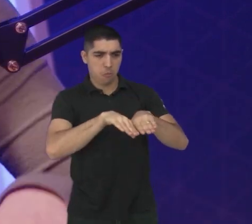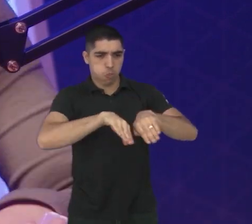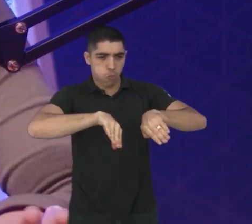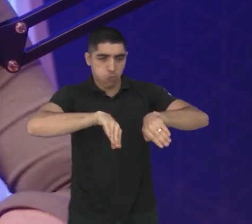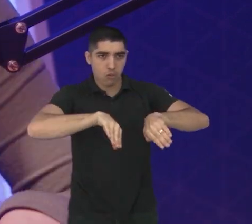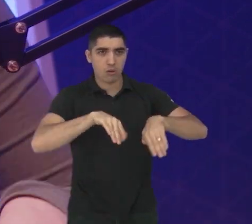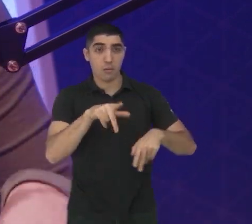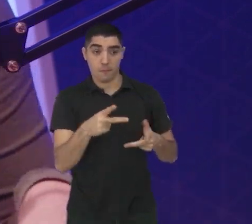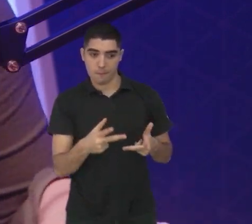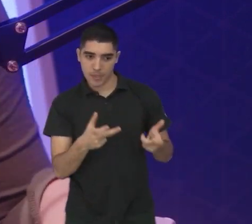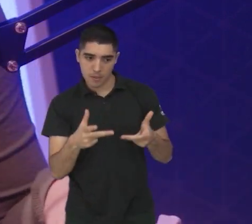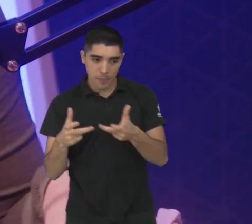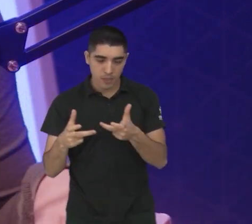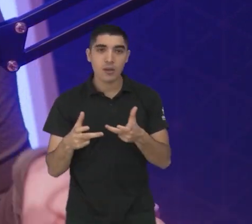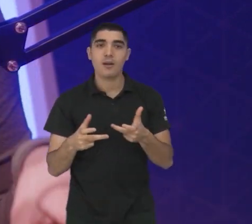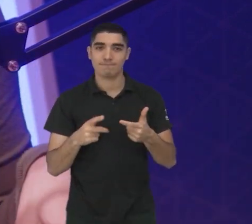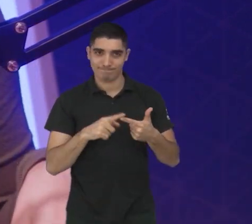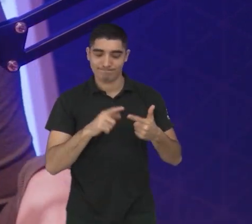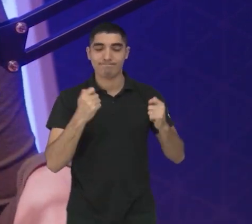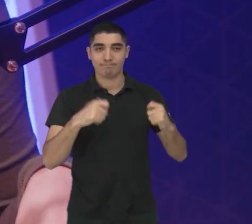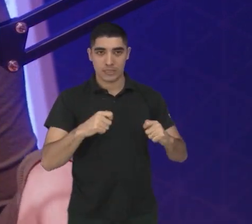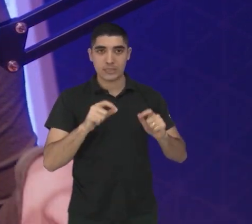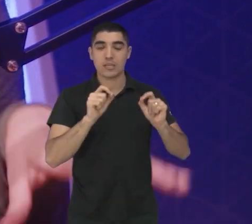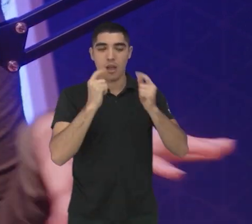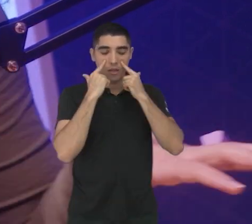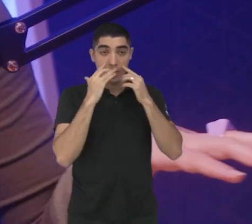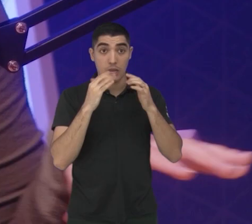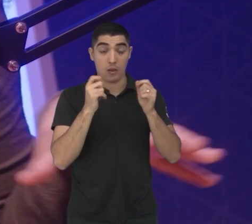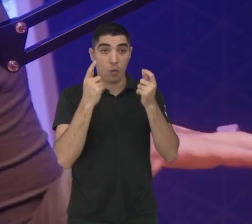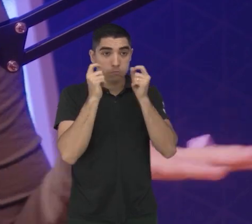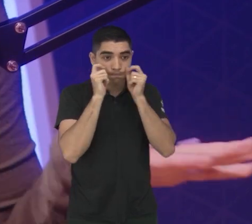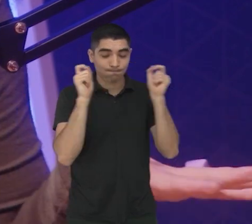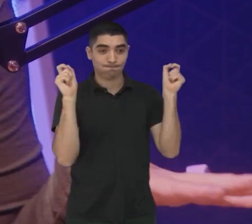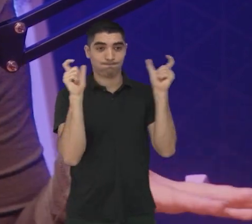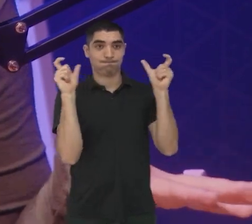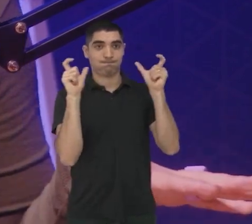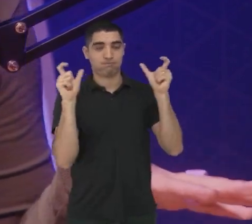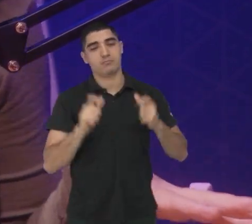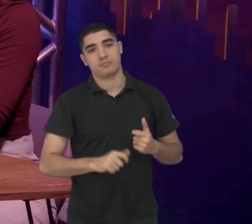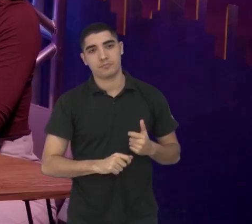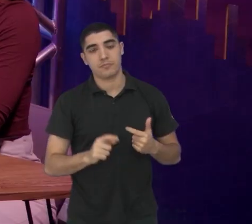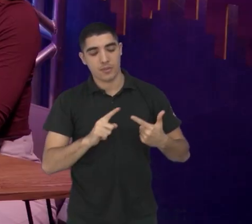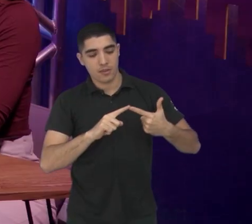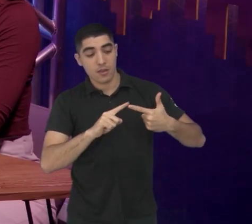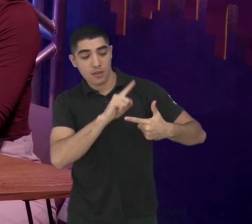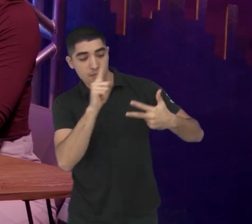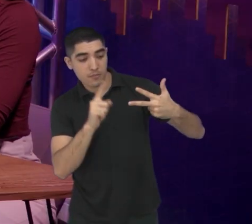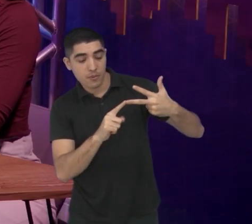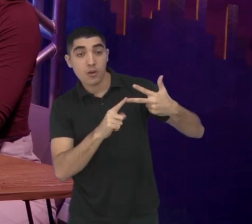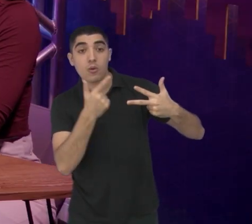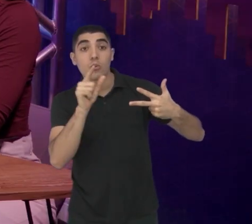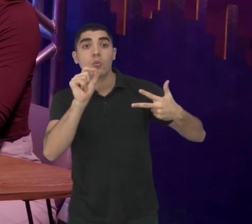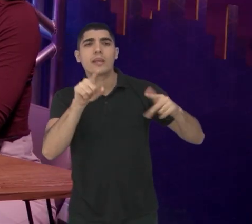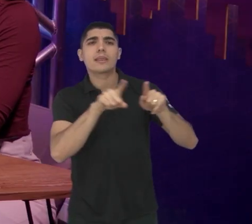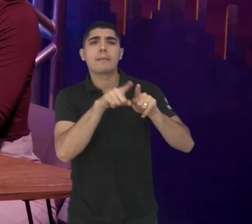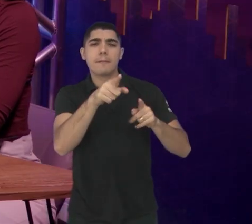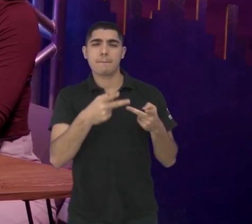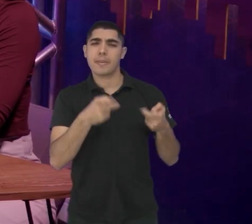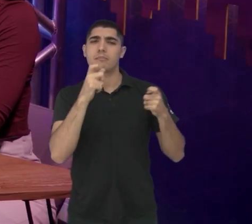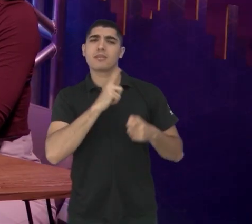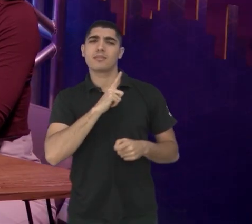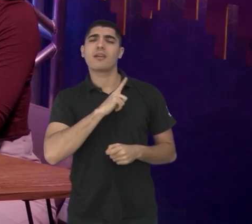saliência, uma protuberância ali em algum lugar também, é um sinal de alerta de que as coisas estão se movendo. E a gente tem aqui, por